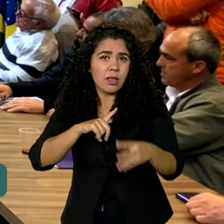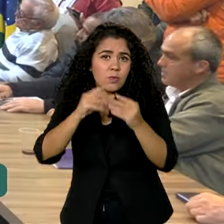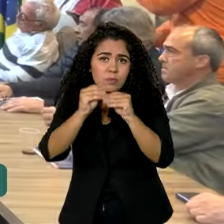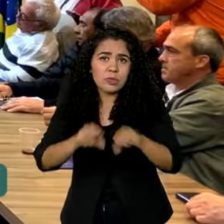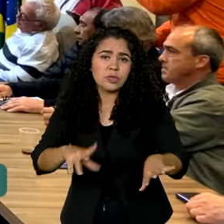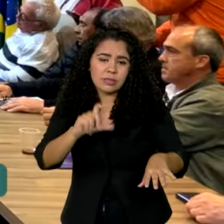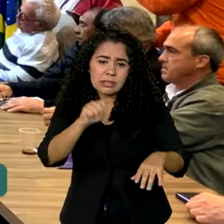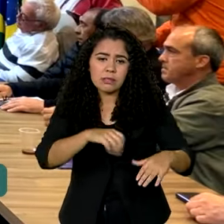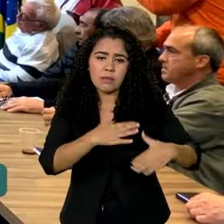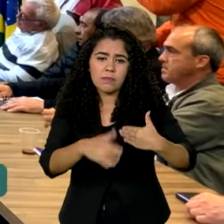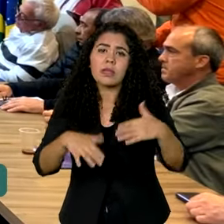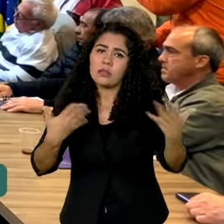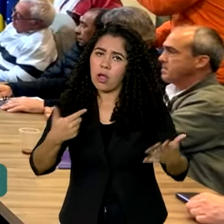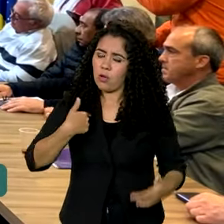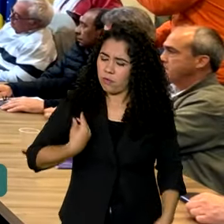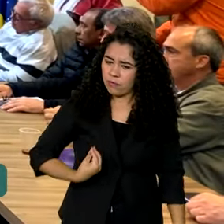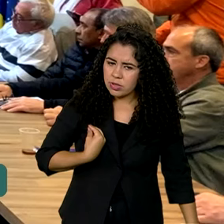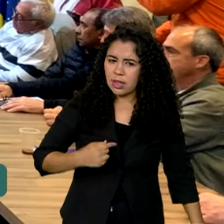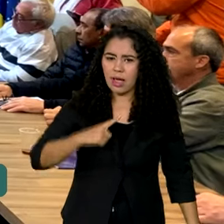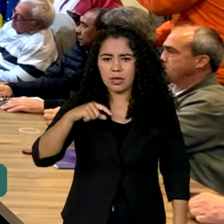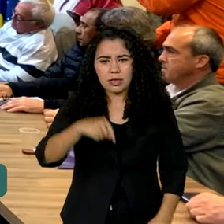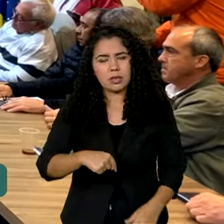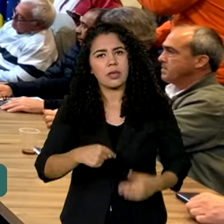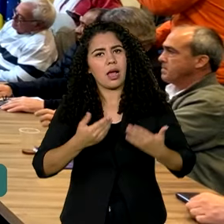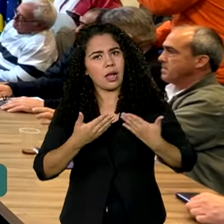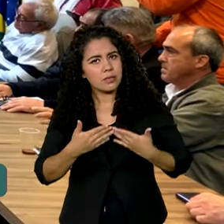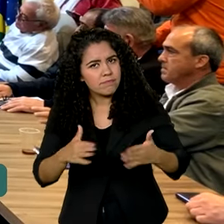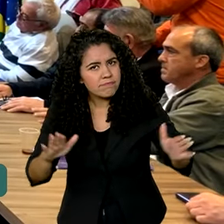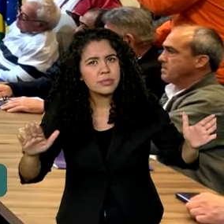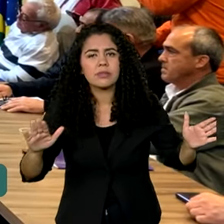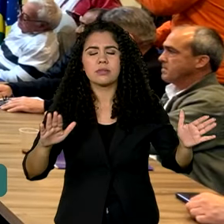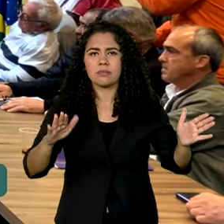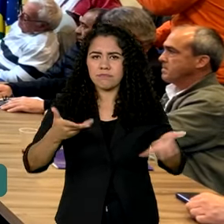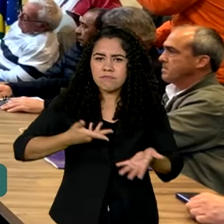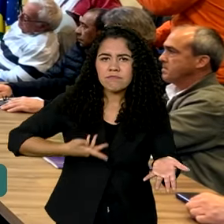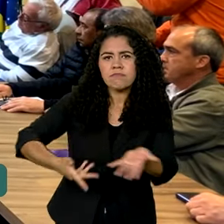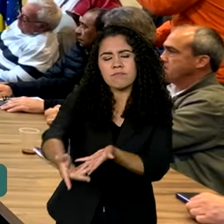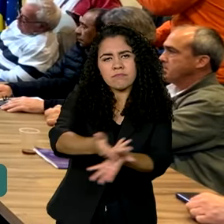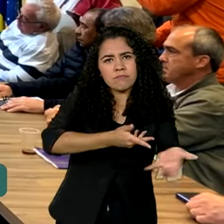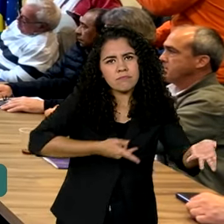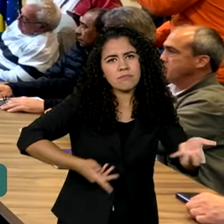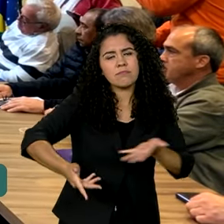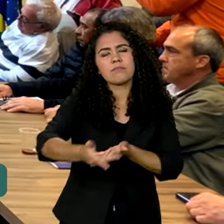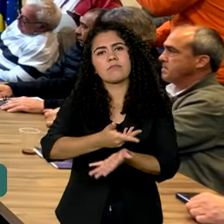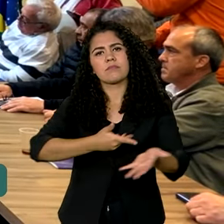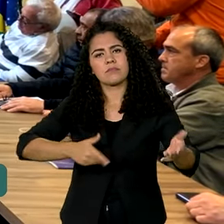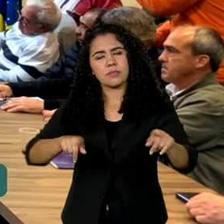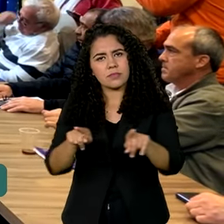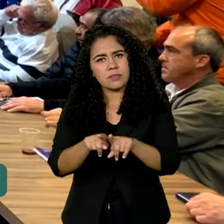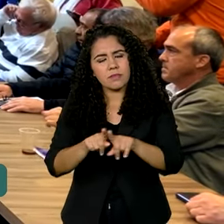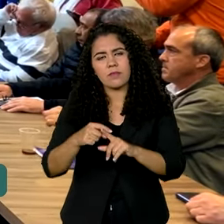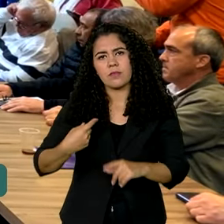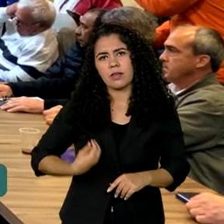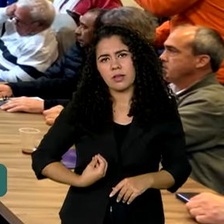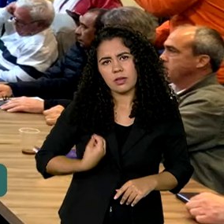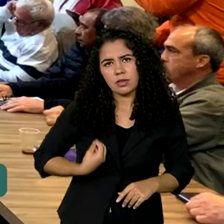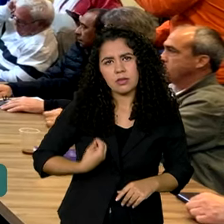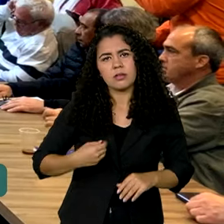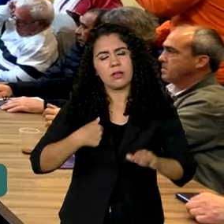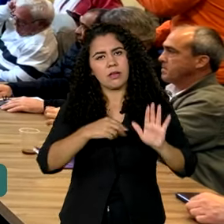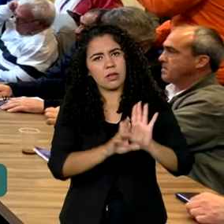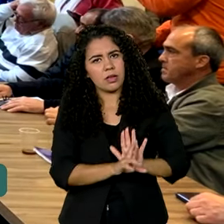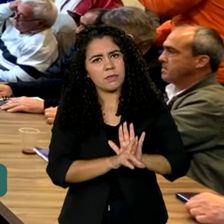processo. Então eu vou estar aqui à disposição de vocês, vou estar aqui à disposição do governo do Estado,